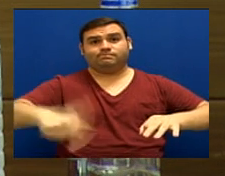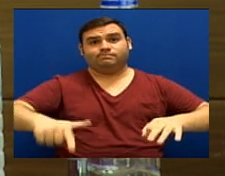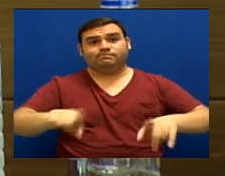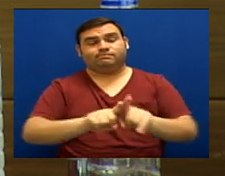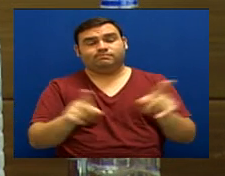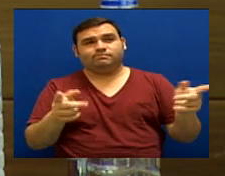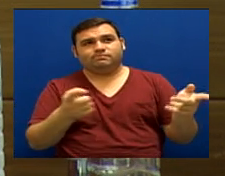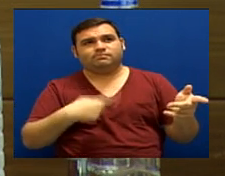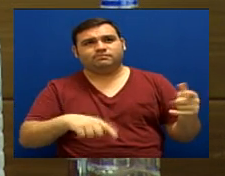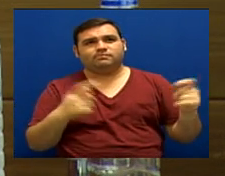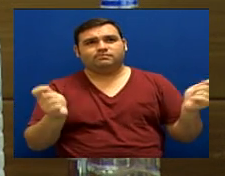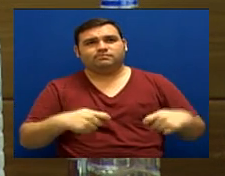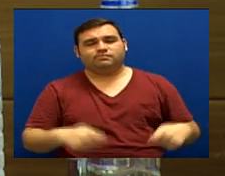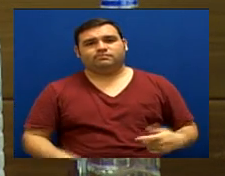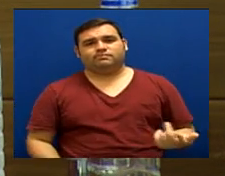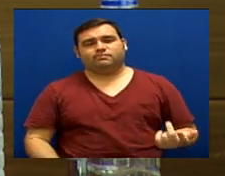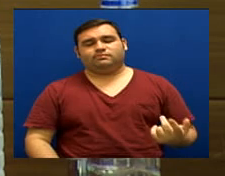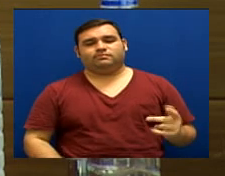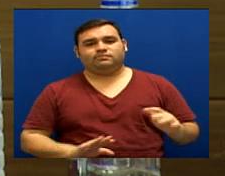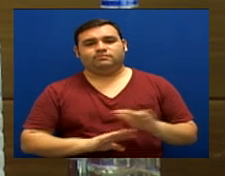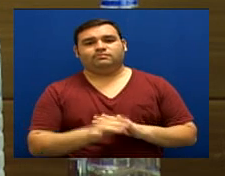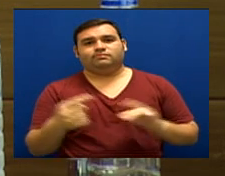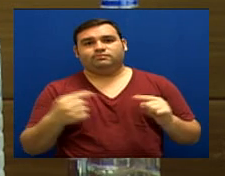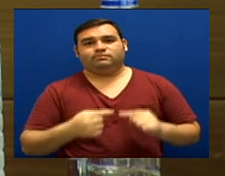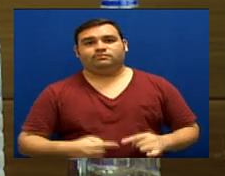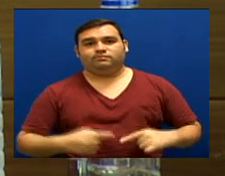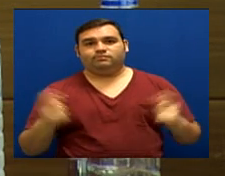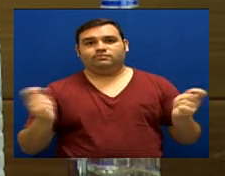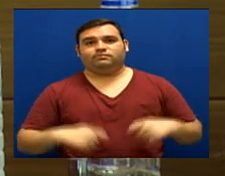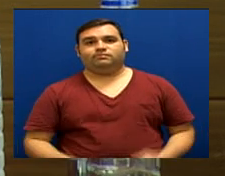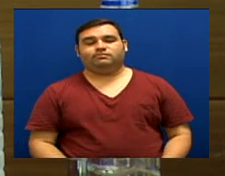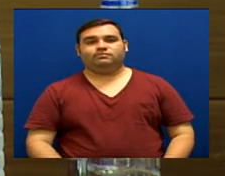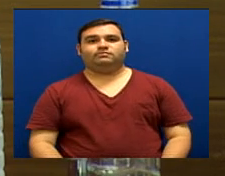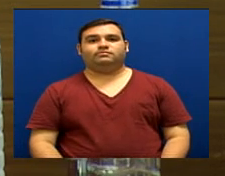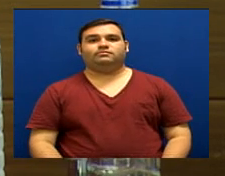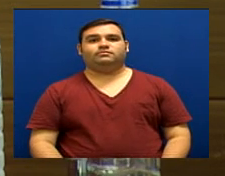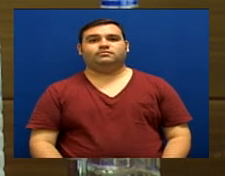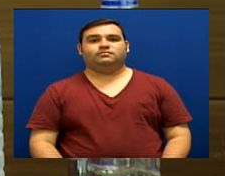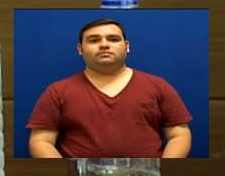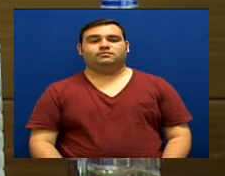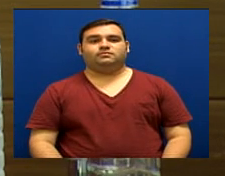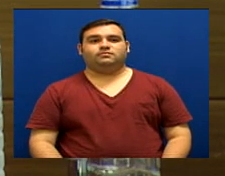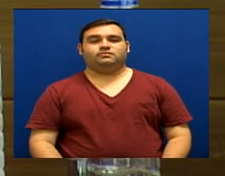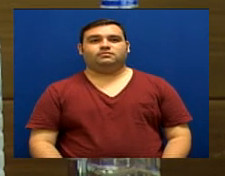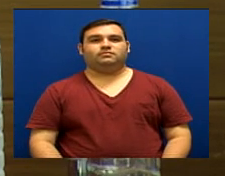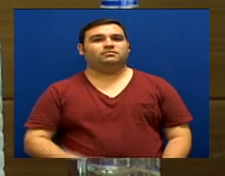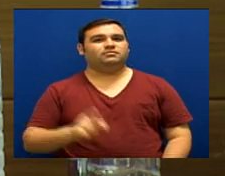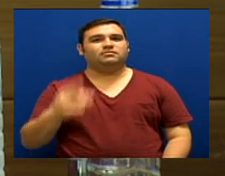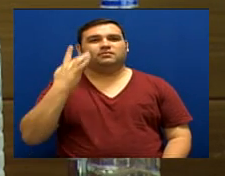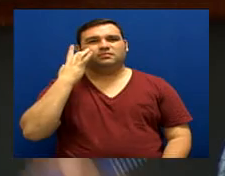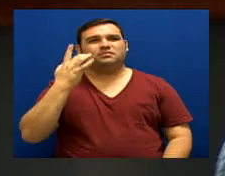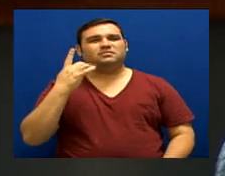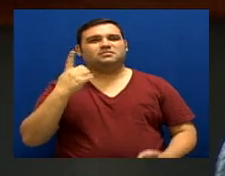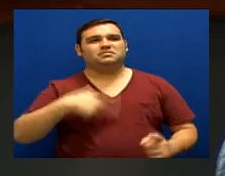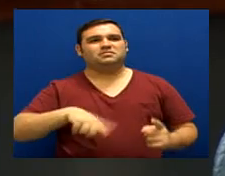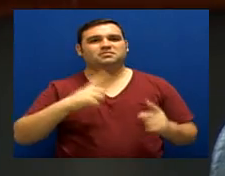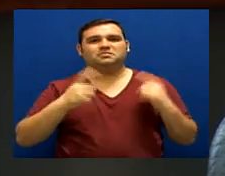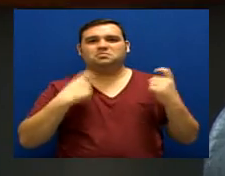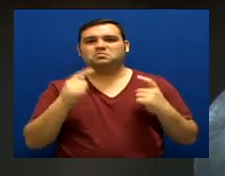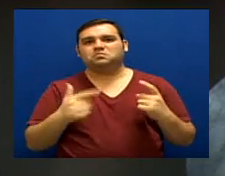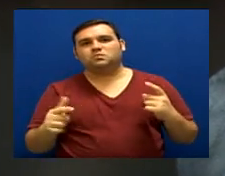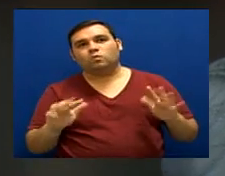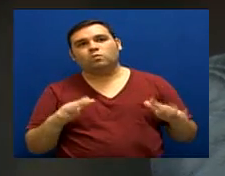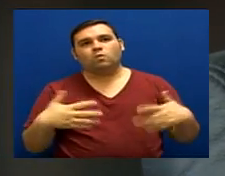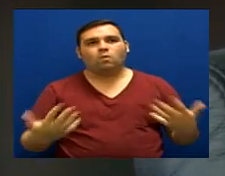que realmente a gente pode ser adequado vamos ser sinceros e assim já não considera preocupante ou